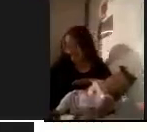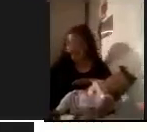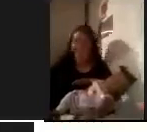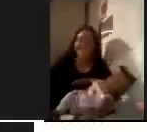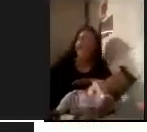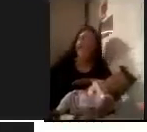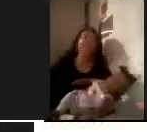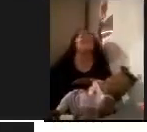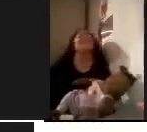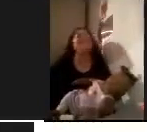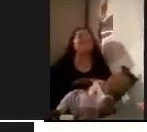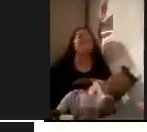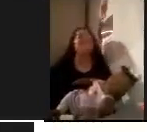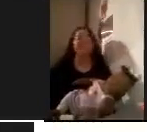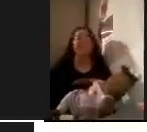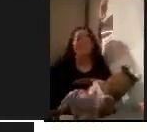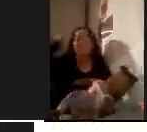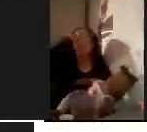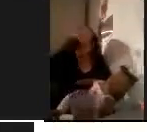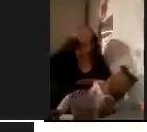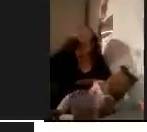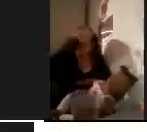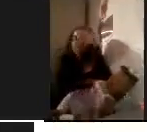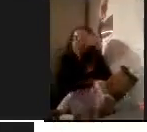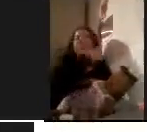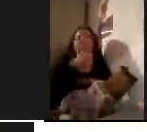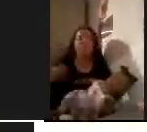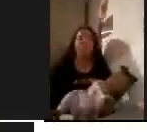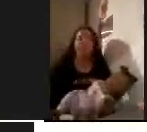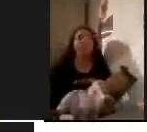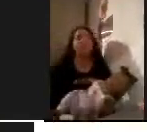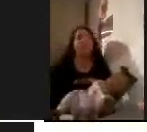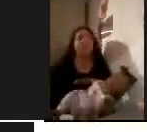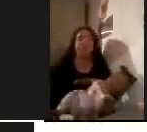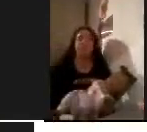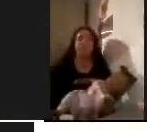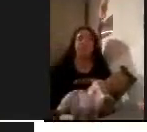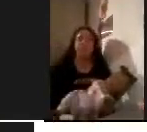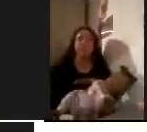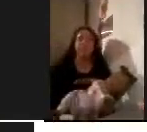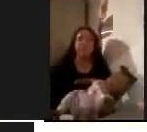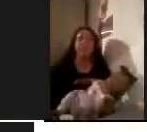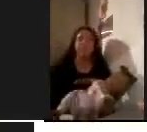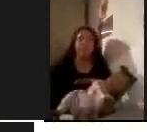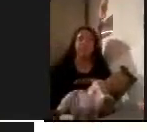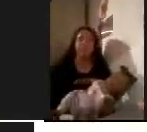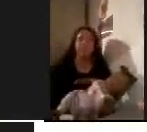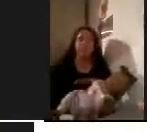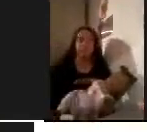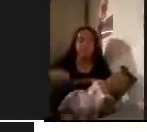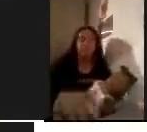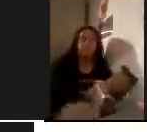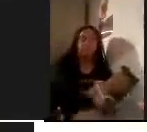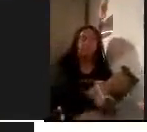A mulher não. A mulher já nasce com um número fixo de óvulos, né? Então, esses óvulos,